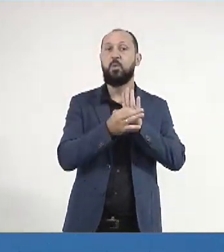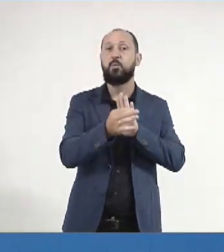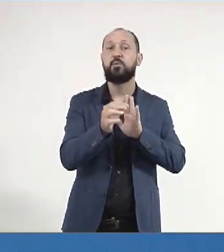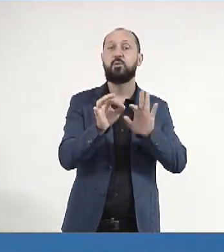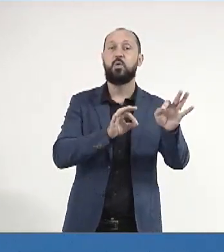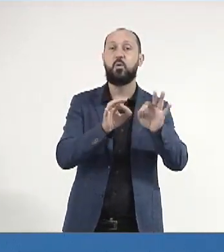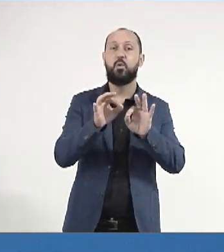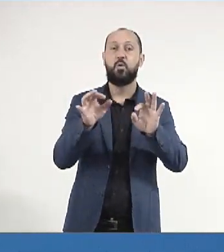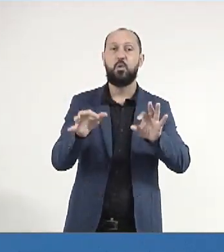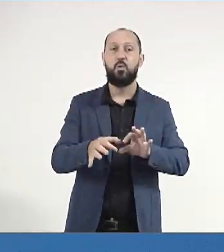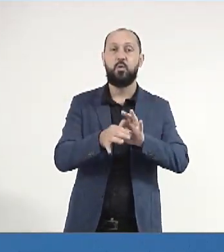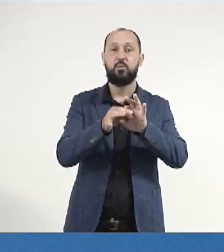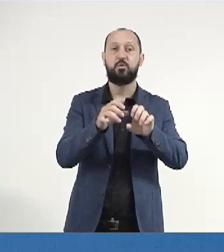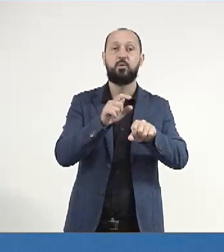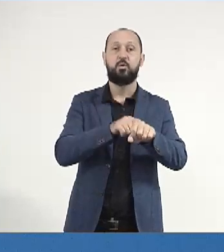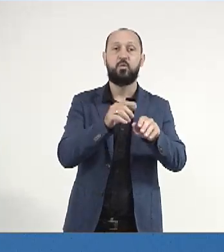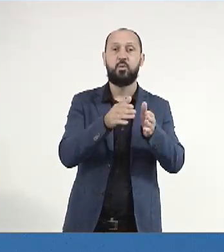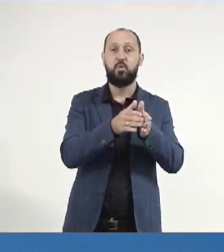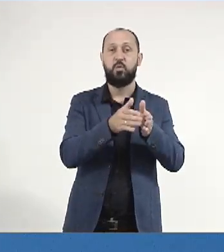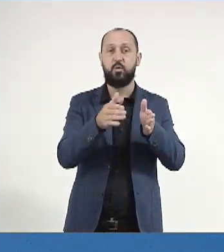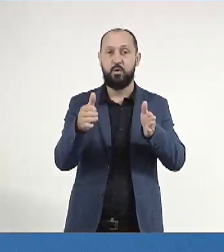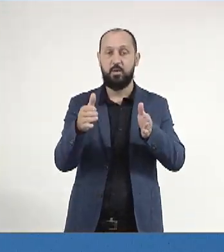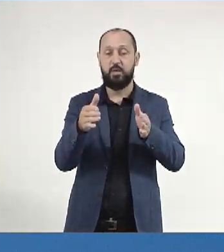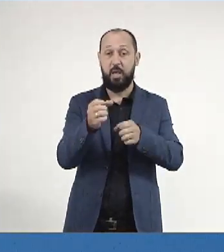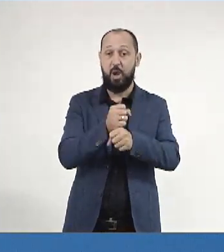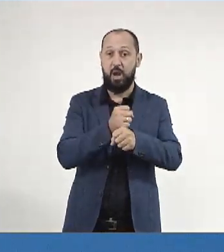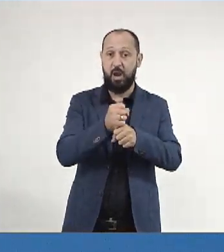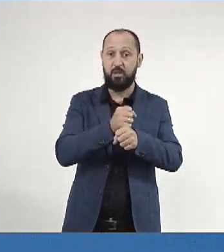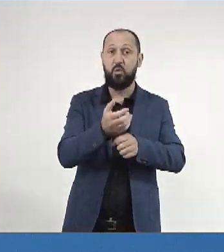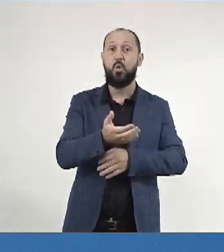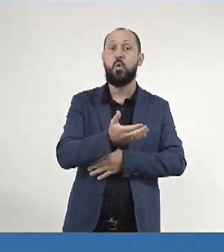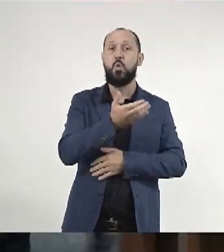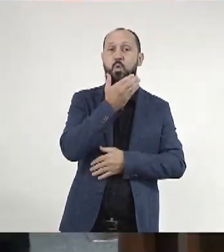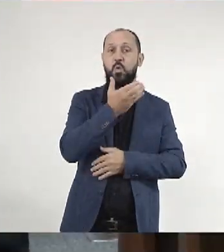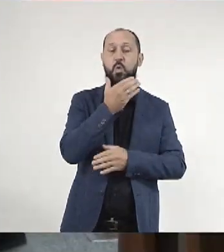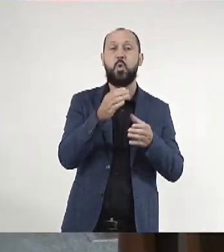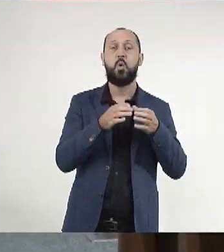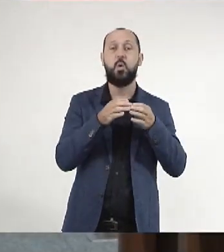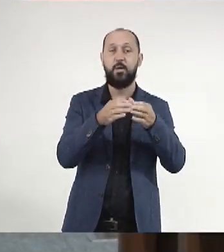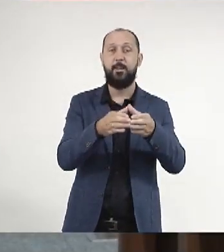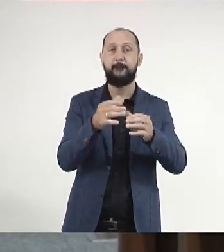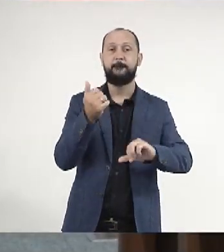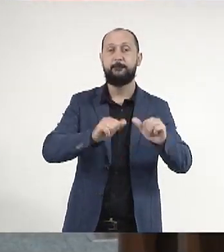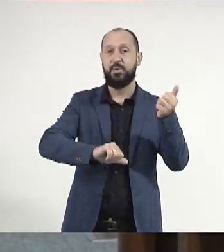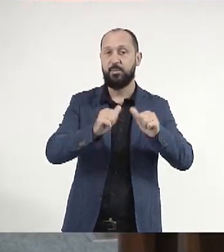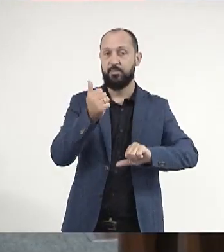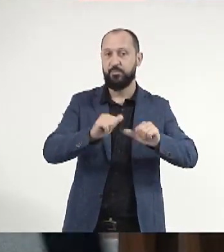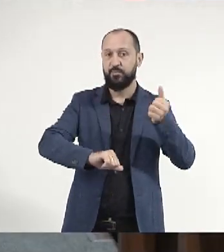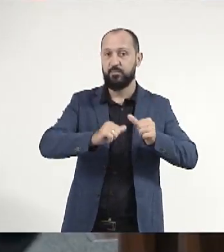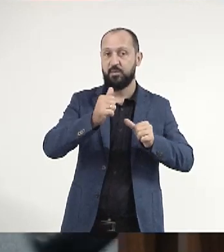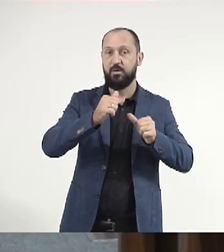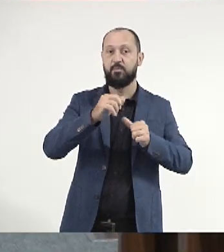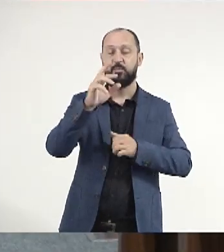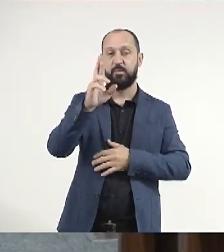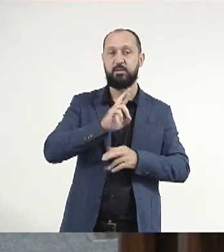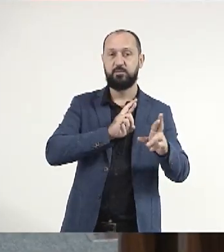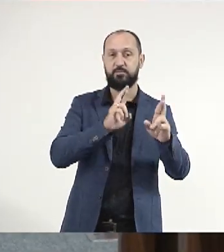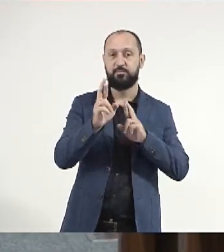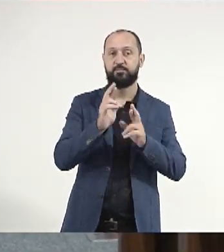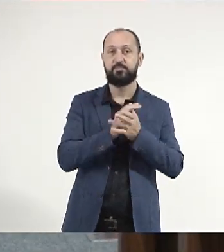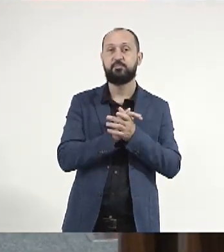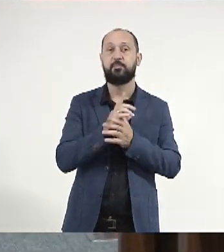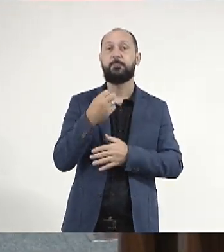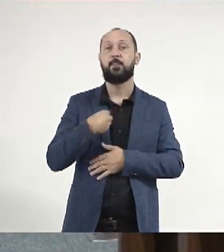a Constituição com prazo determinado até o final do ano, uma comissão para analisar isso e trazer uma resposta, em